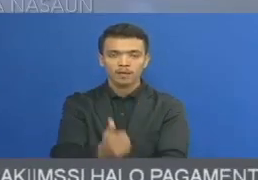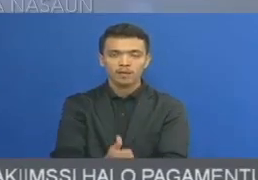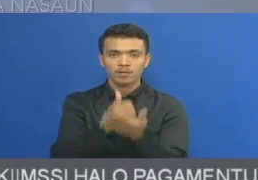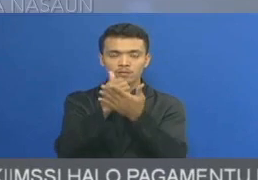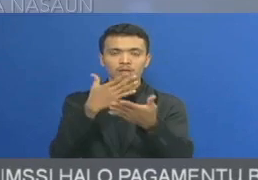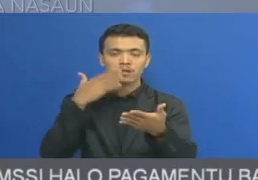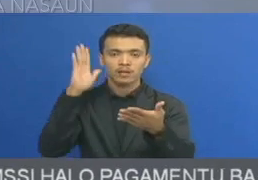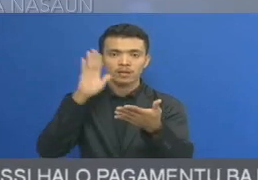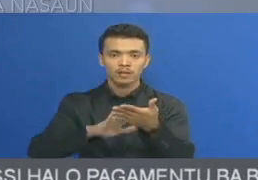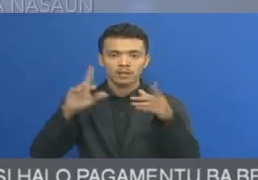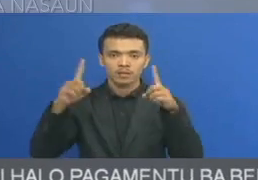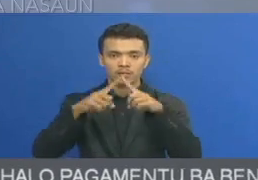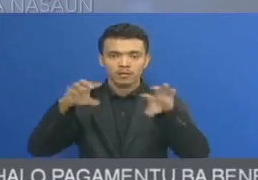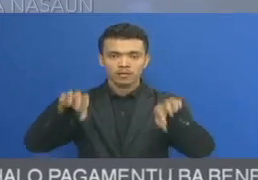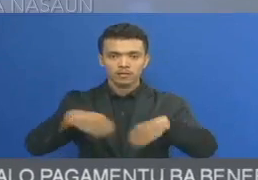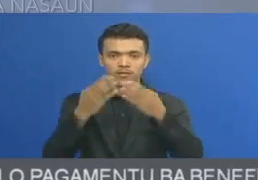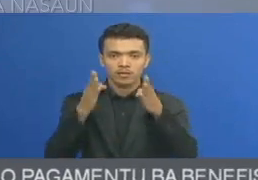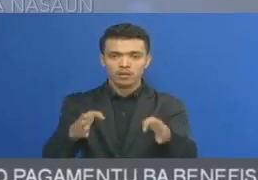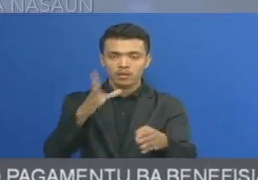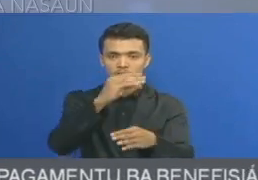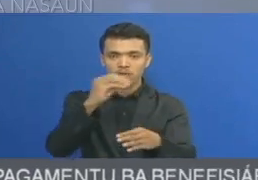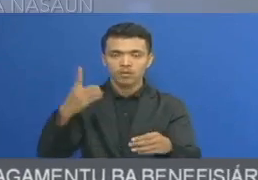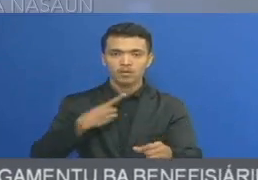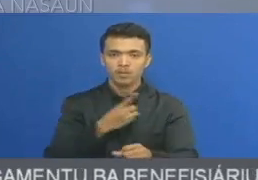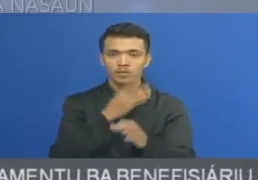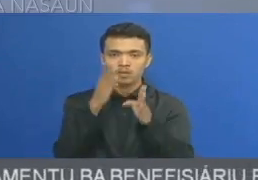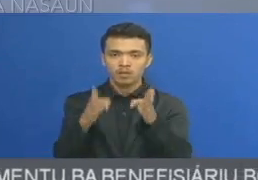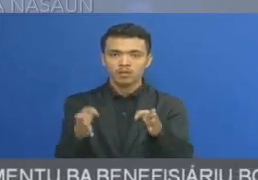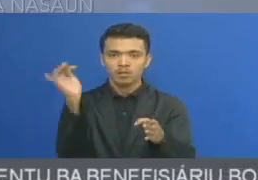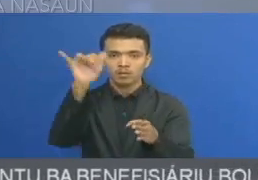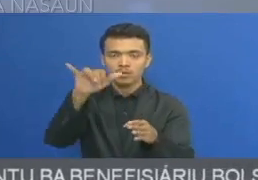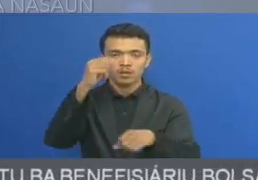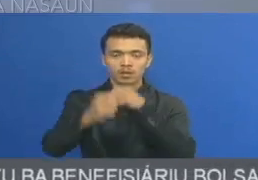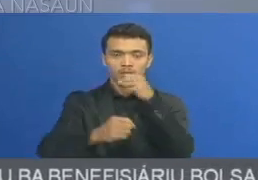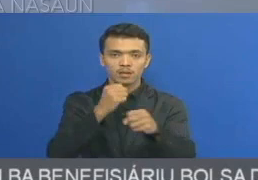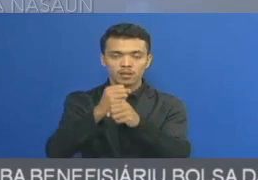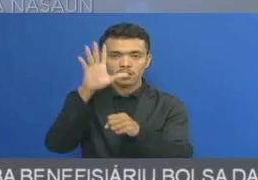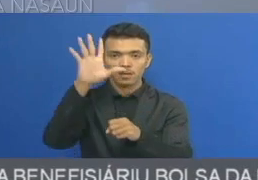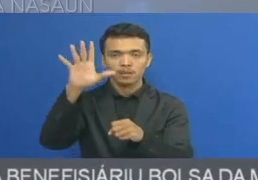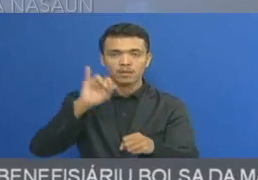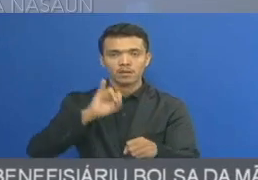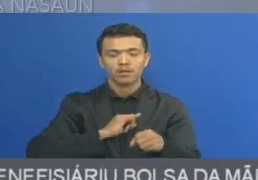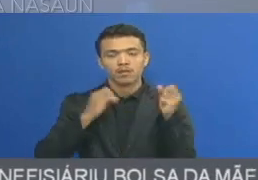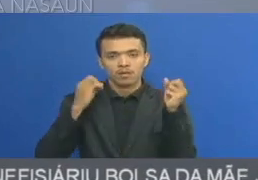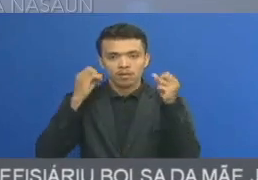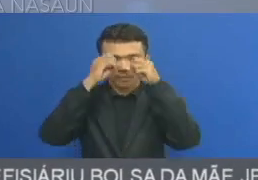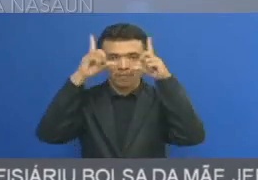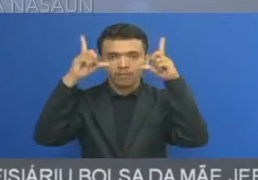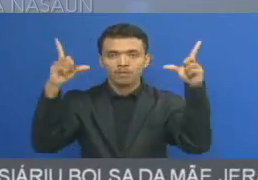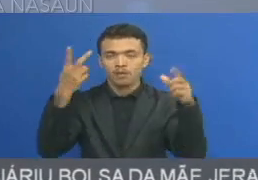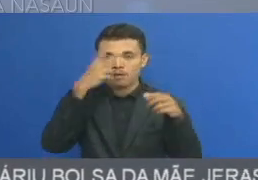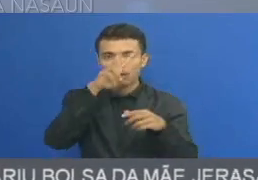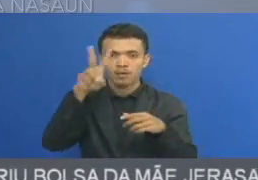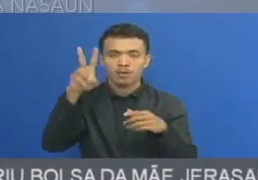ba funcionário no deputado Sira durante tinan lima nelaran. Hawak fordak bahira quando haware estatuto